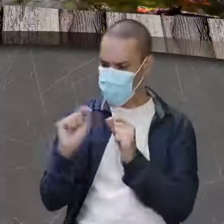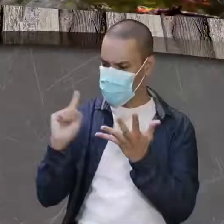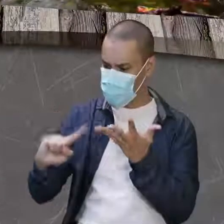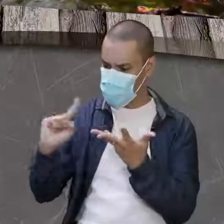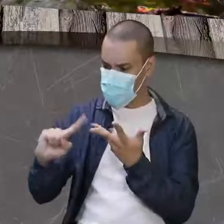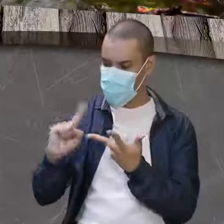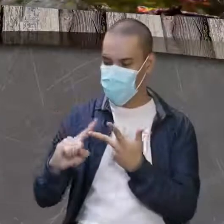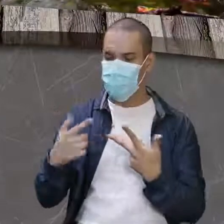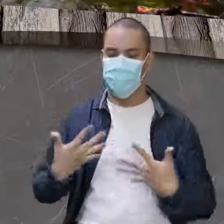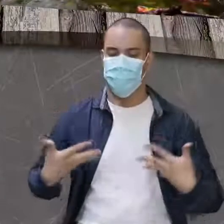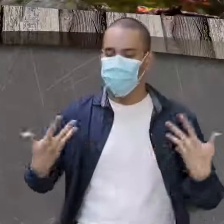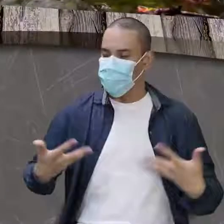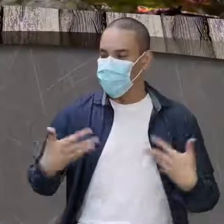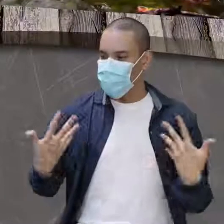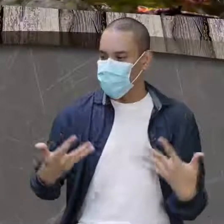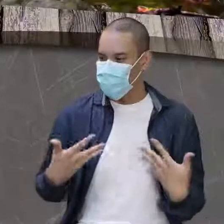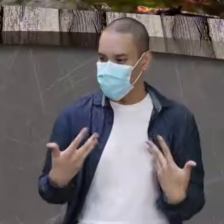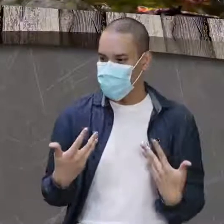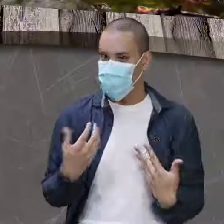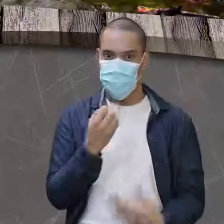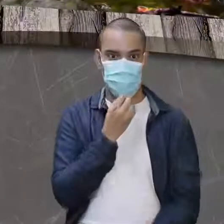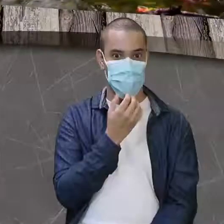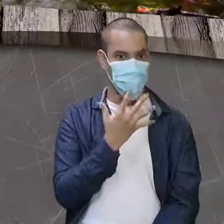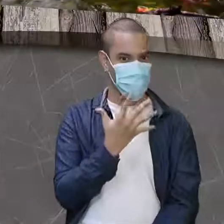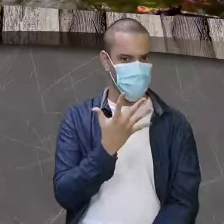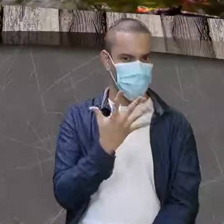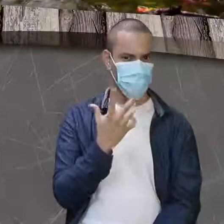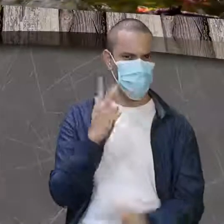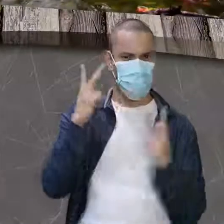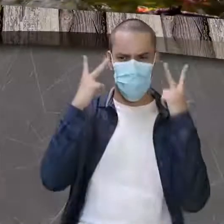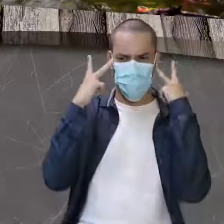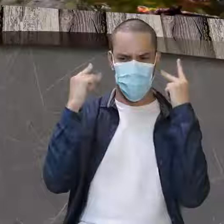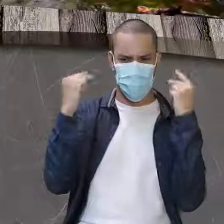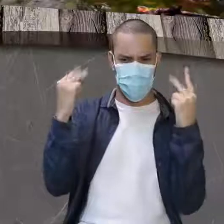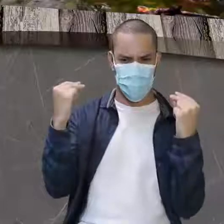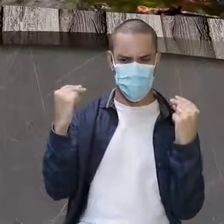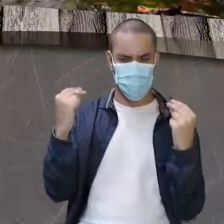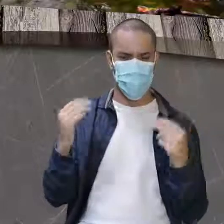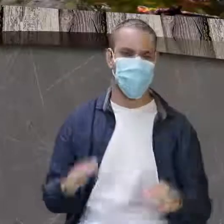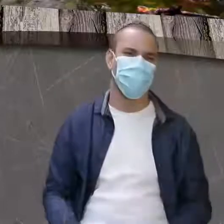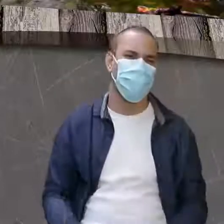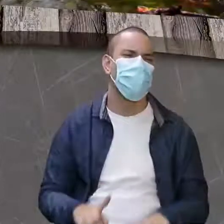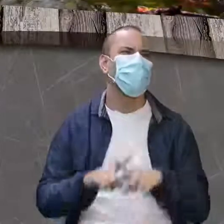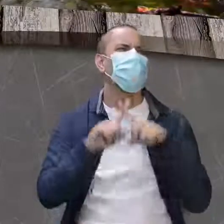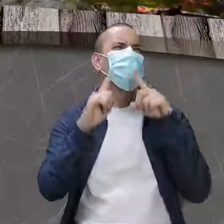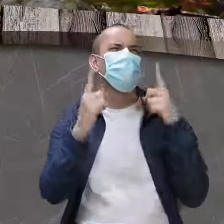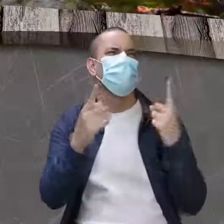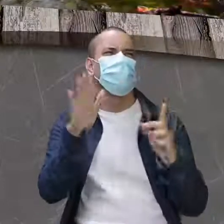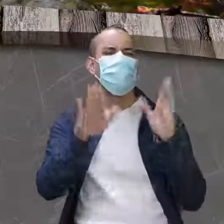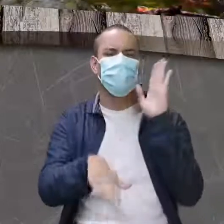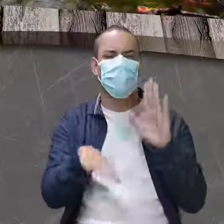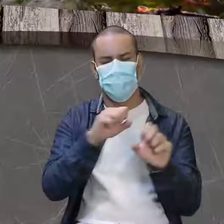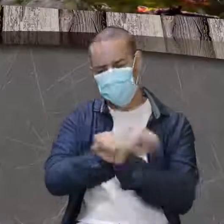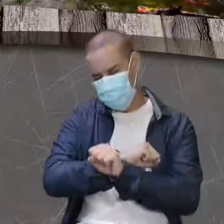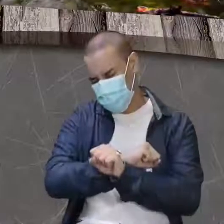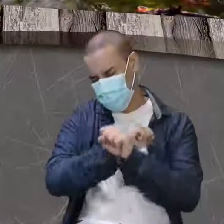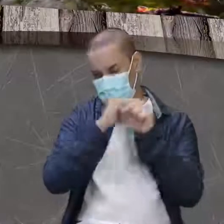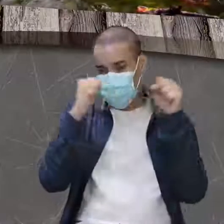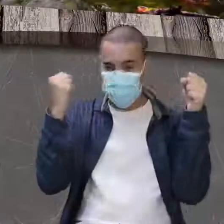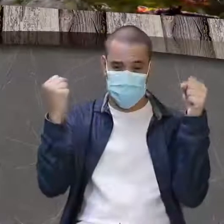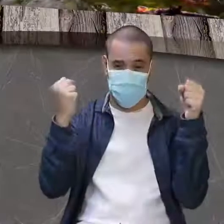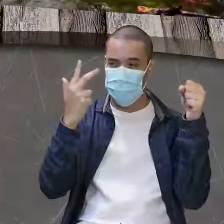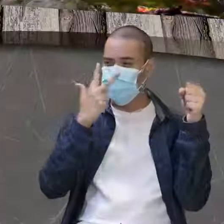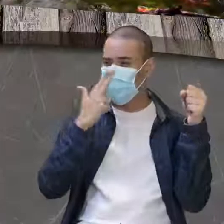coisas harmoniosamente, tá? De boa, paz. Tem dia que você acorda, parece que pisaram no